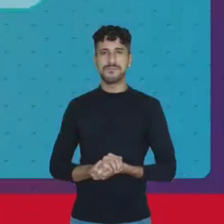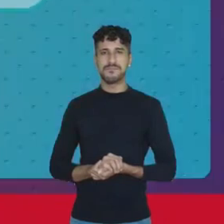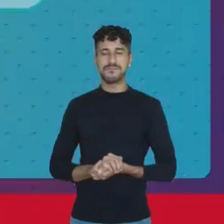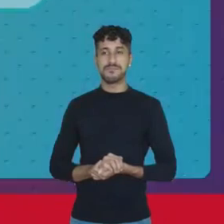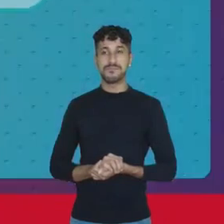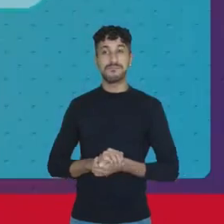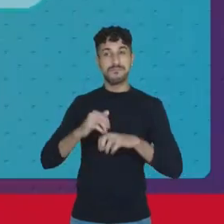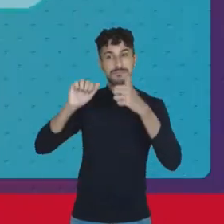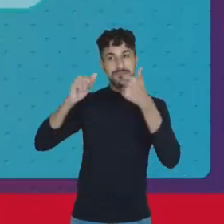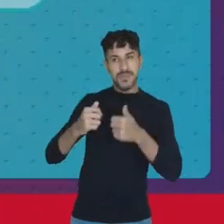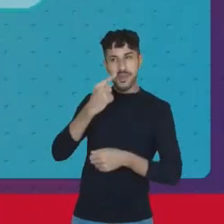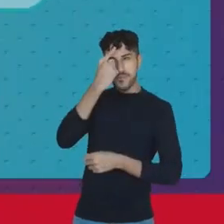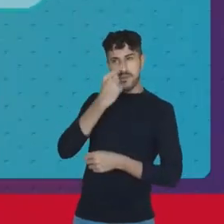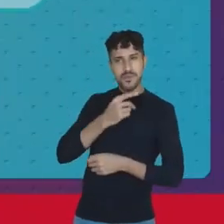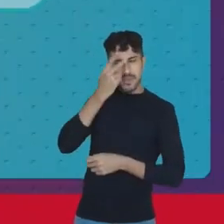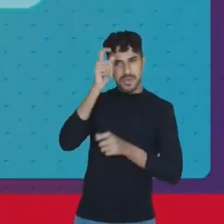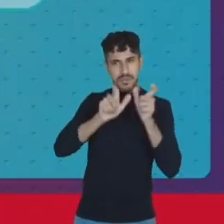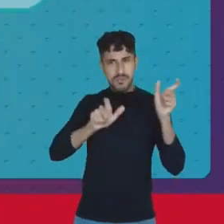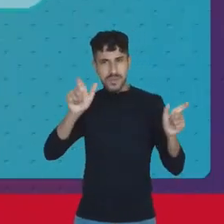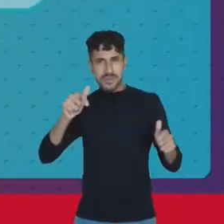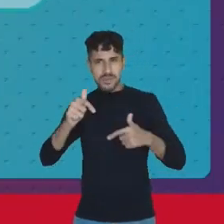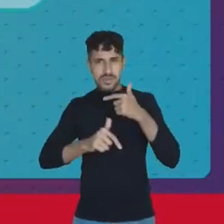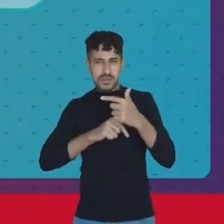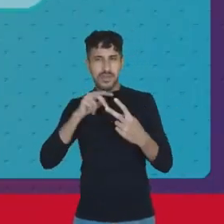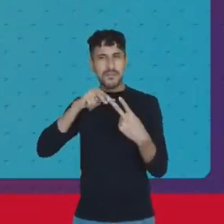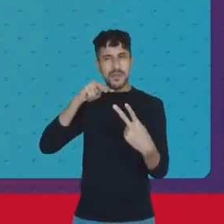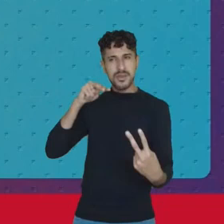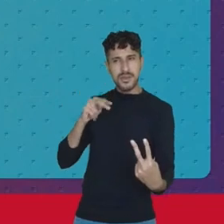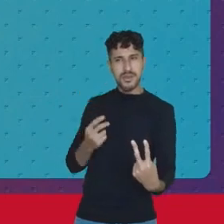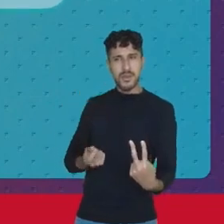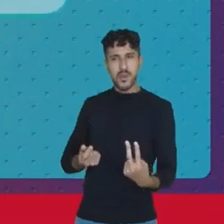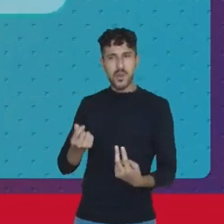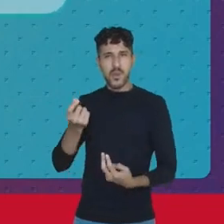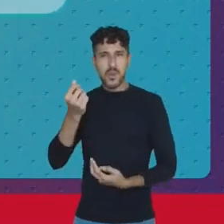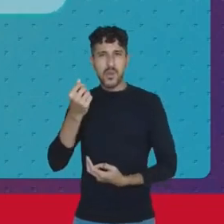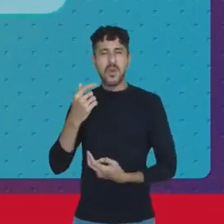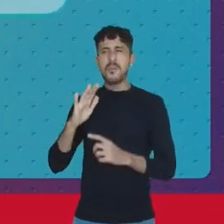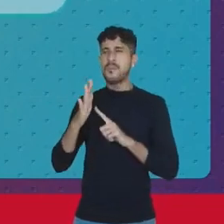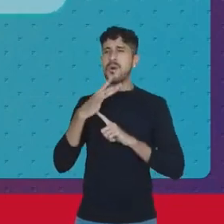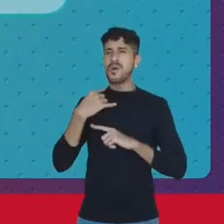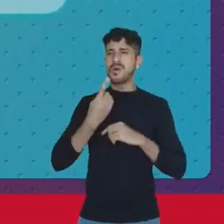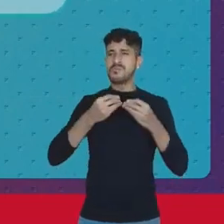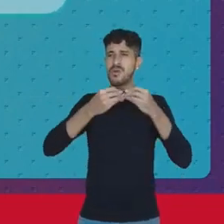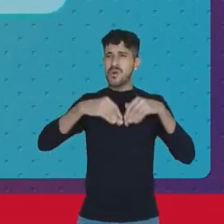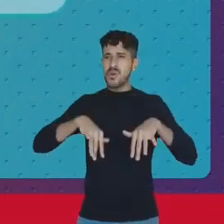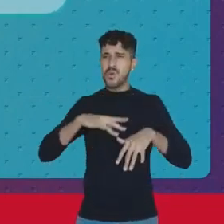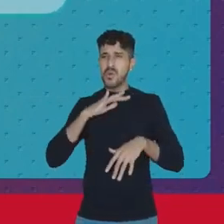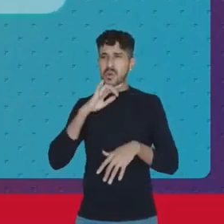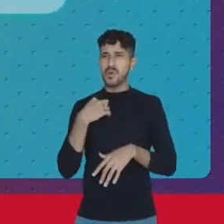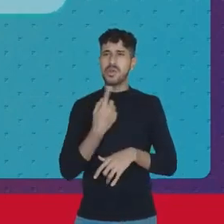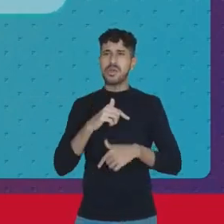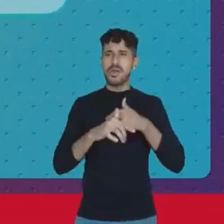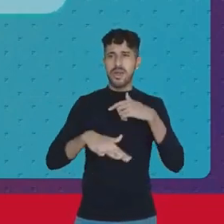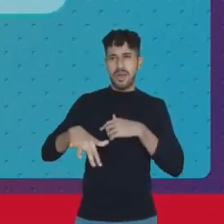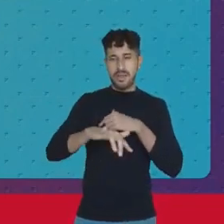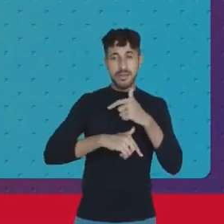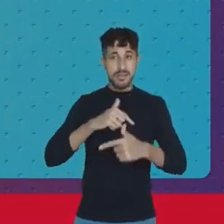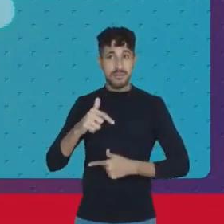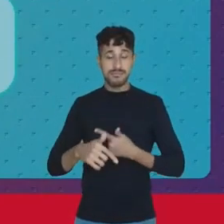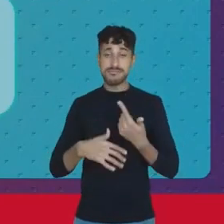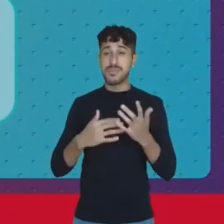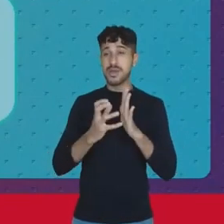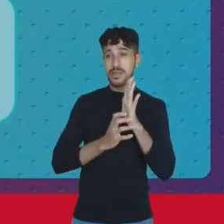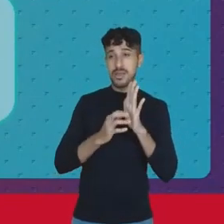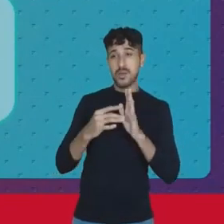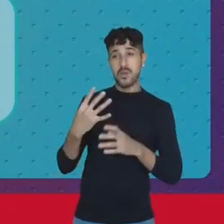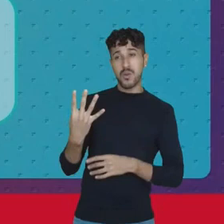A análise do perfil das pessoas ocupadas do ponto de vista dos rendimentos nos mostra a precariedade do nosso mercado de trabalho. Dados